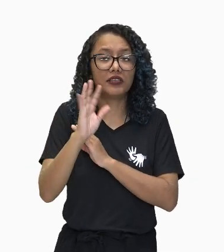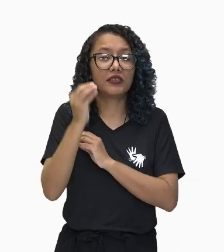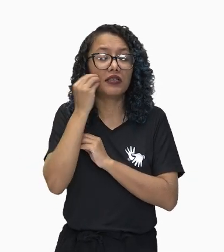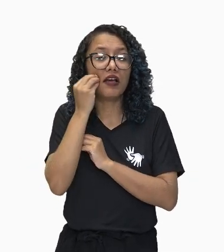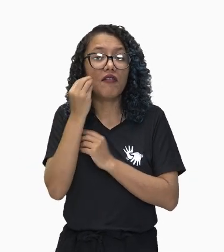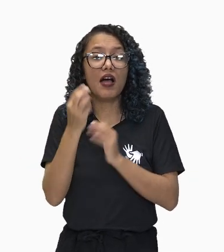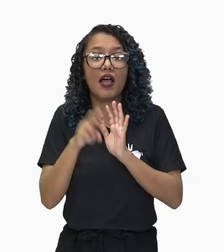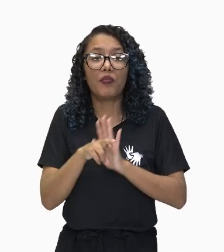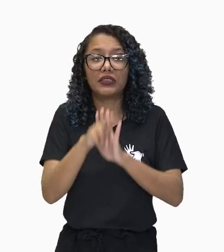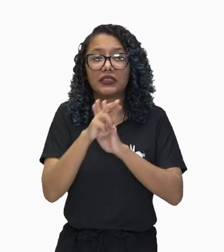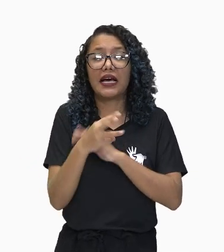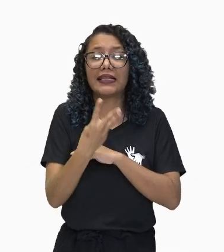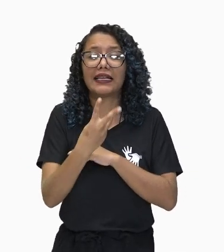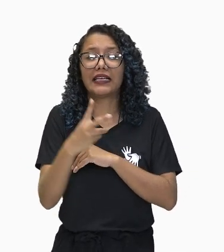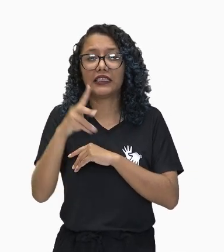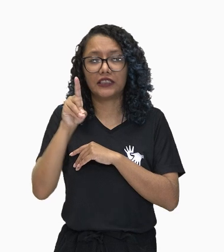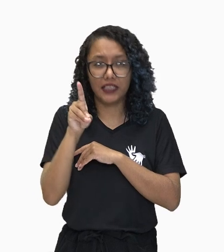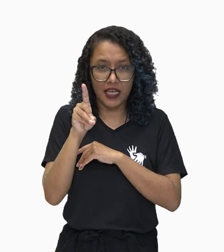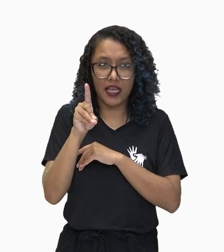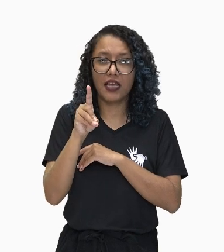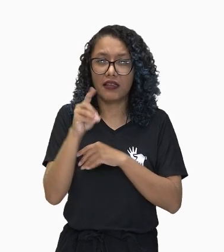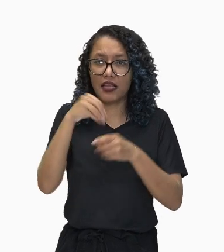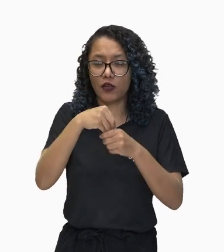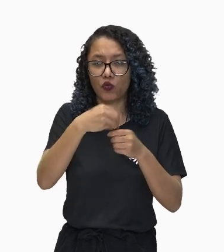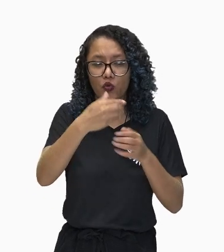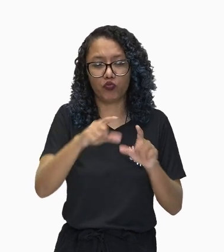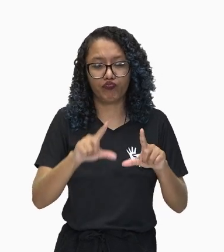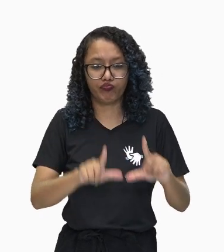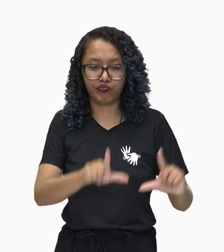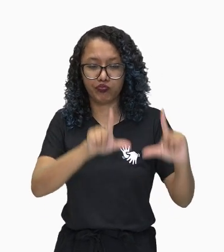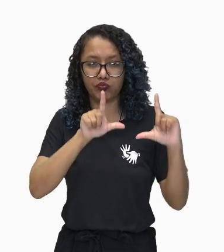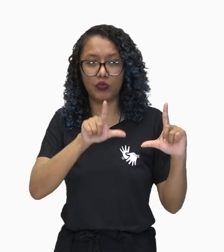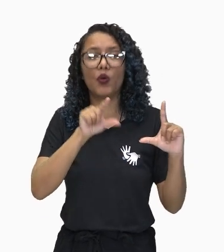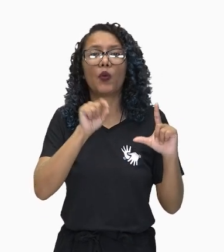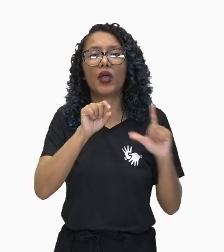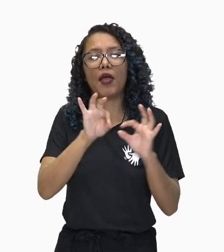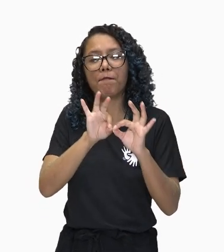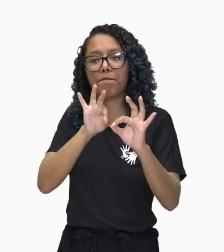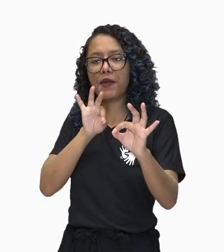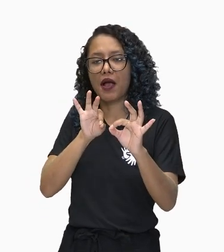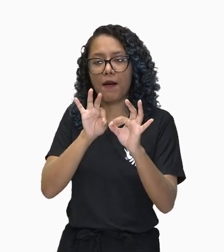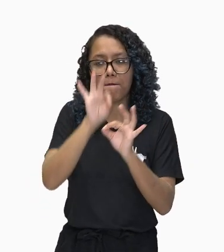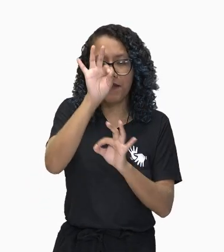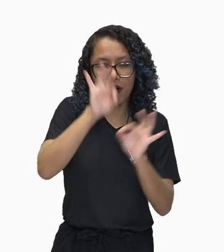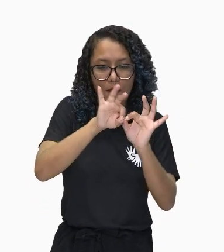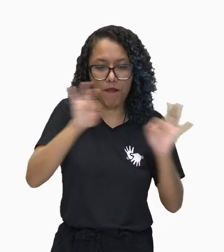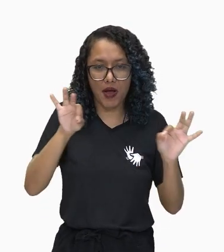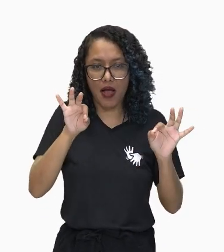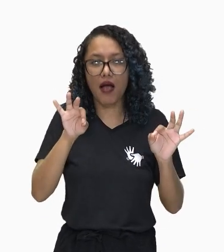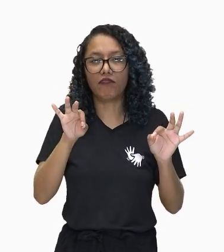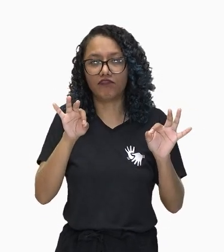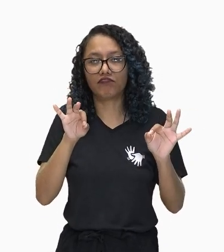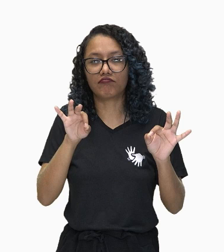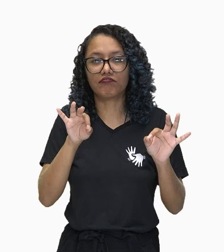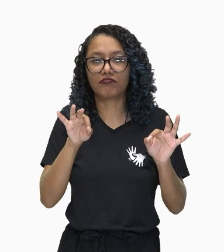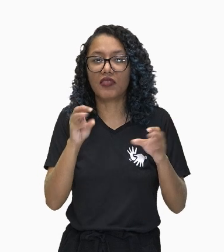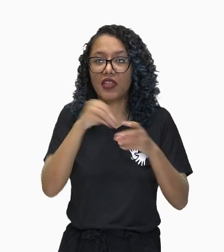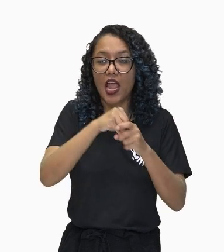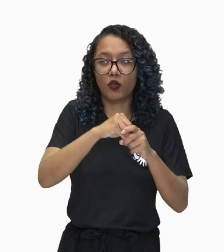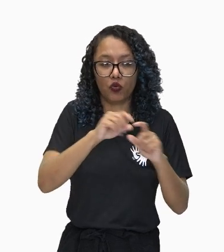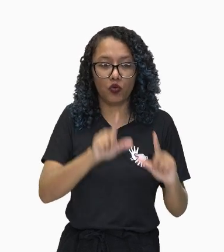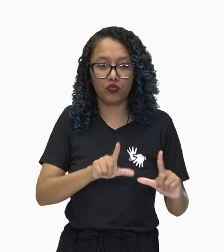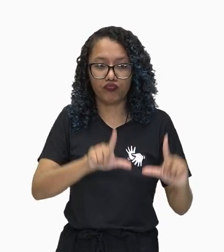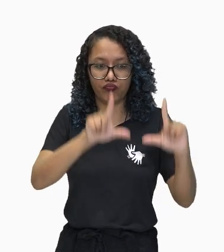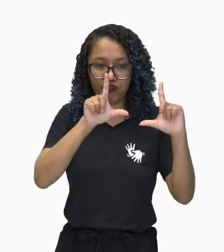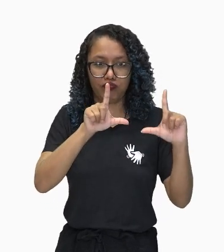tridimensional em um mesmo plano, ou seja, ele representava a altura, a largura e a profundidade no mesmo plano, por meio do uso